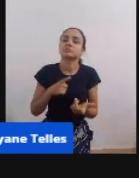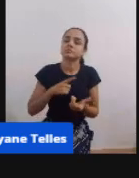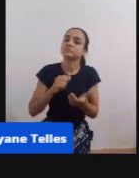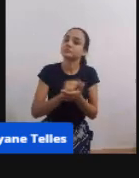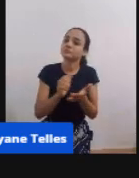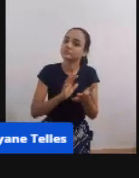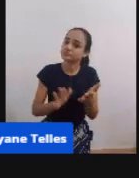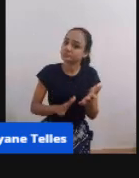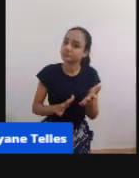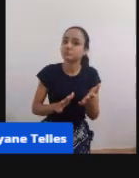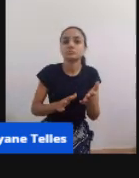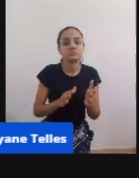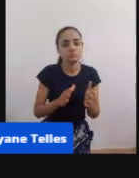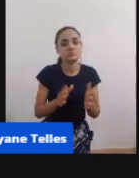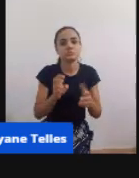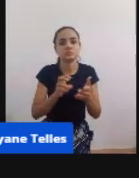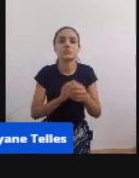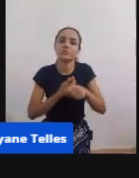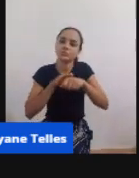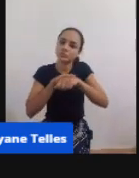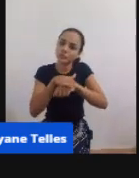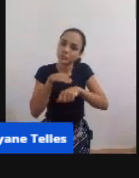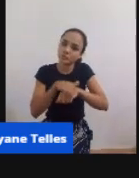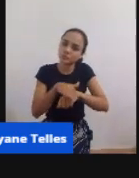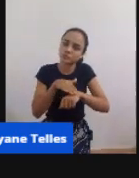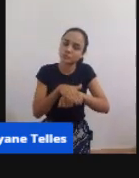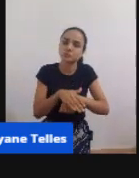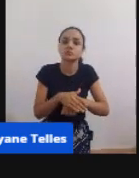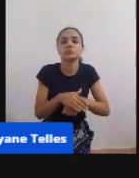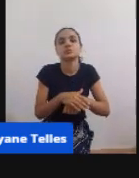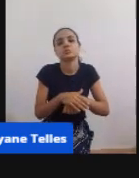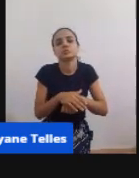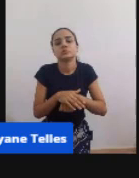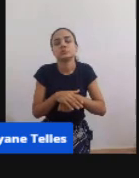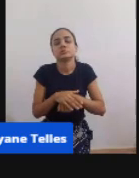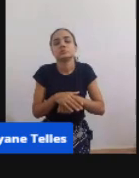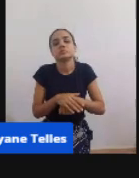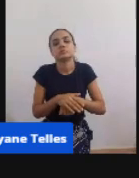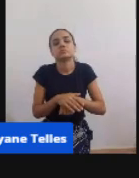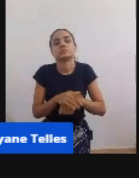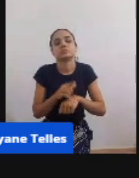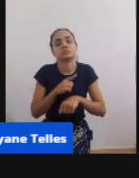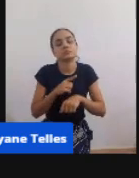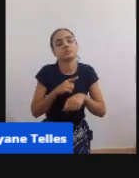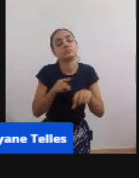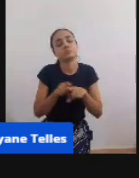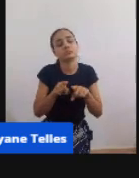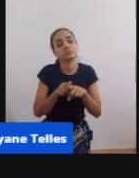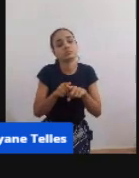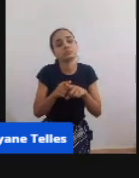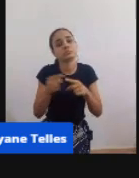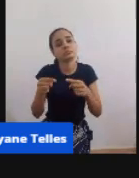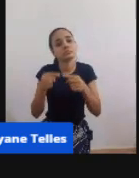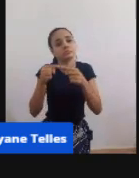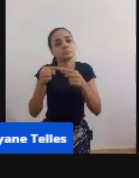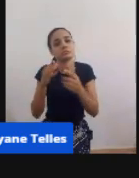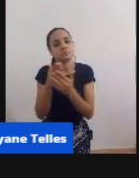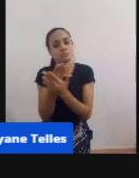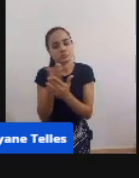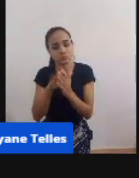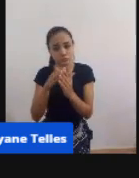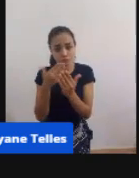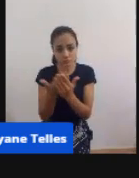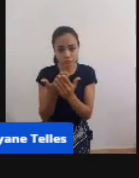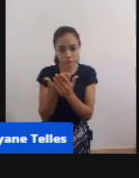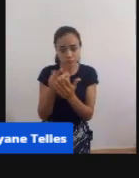Então, nesse momento, de repente, de acordo com o que é acordado nas escolas de vocês, esse aluno, esse pai pode